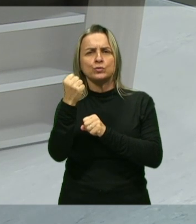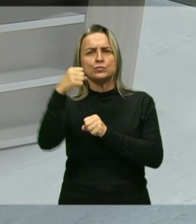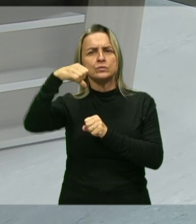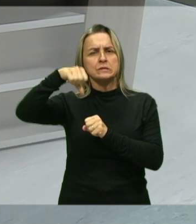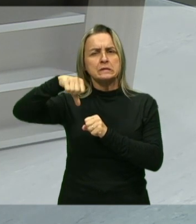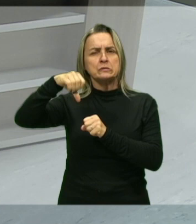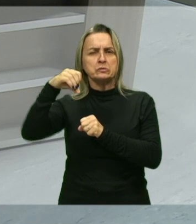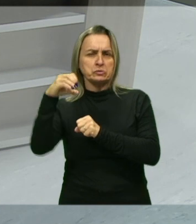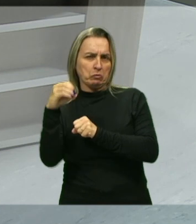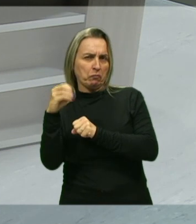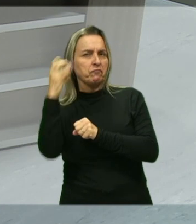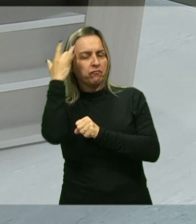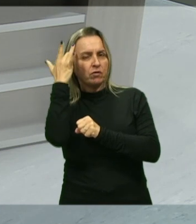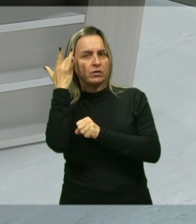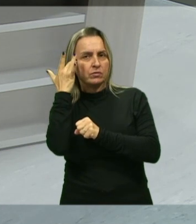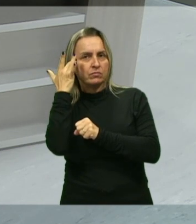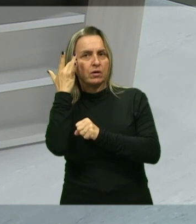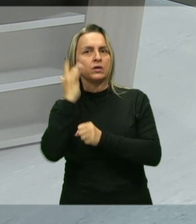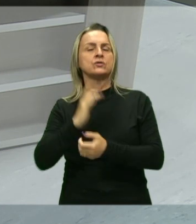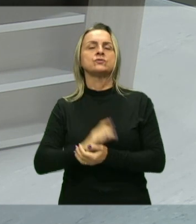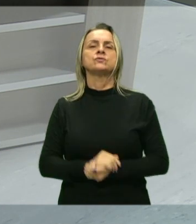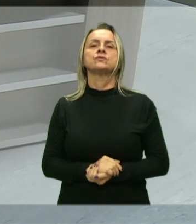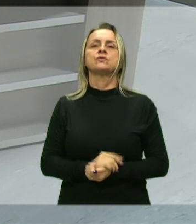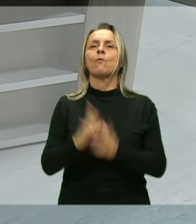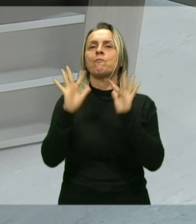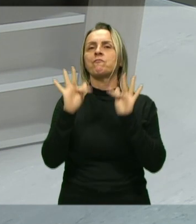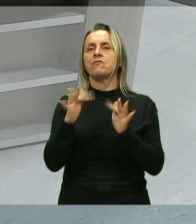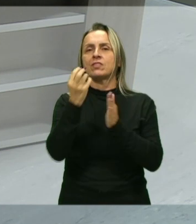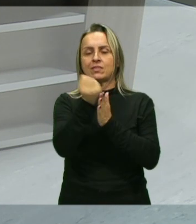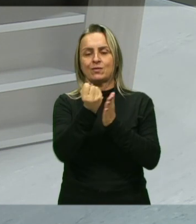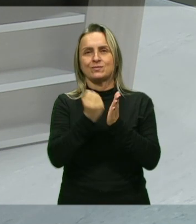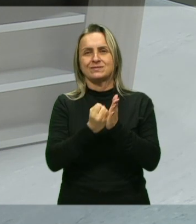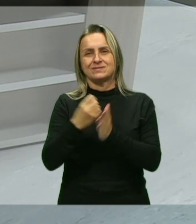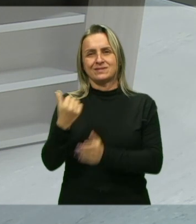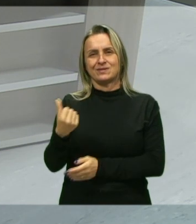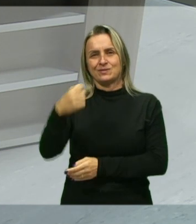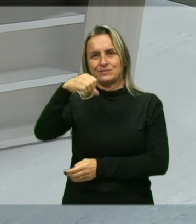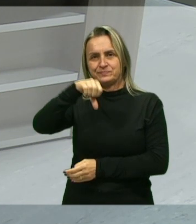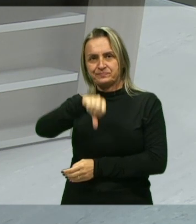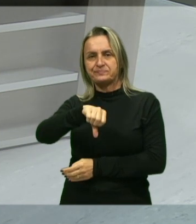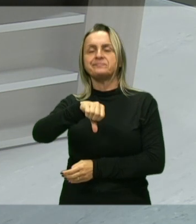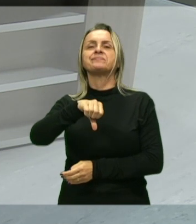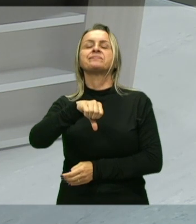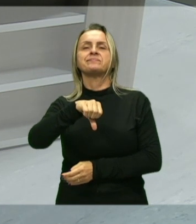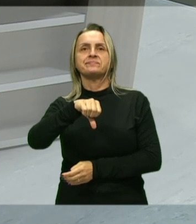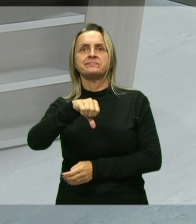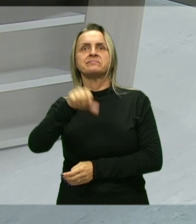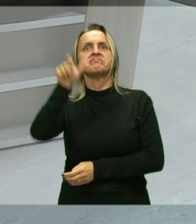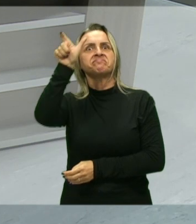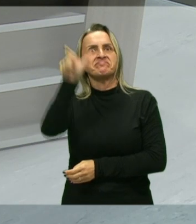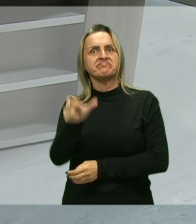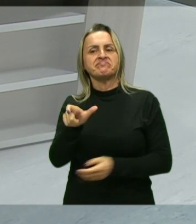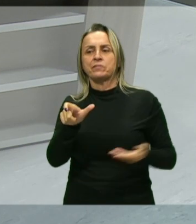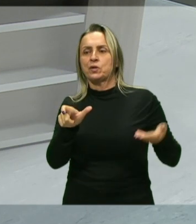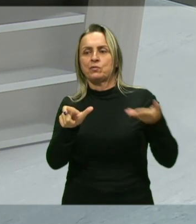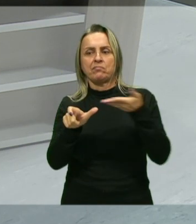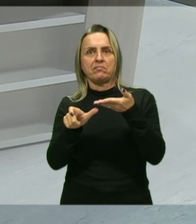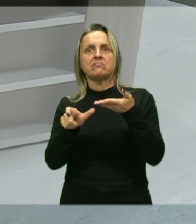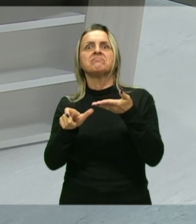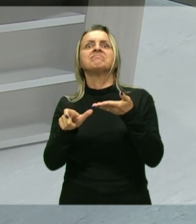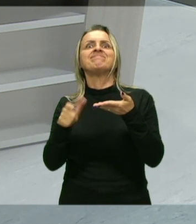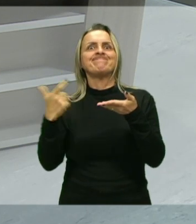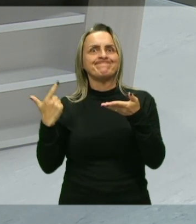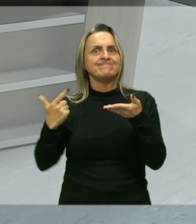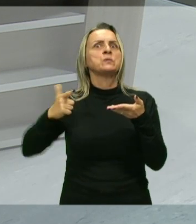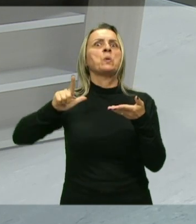1890, eu acho, né, final do século XIX, e foi uma pessoa que conseguiu